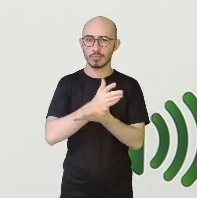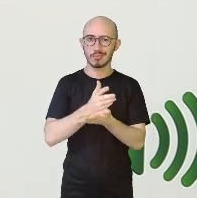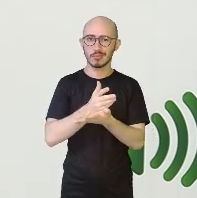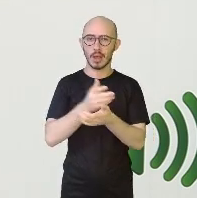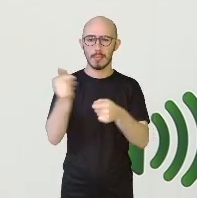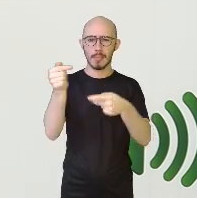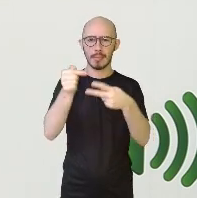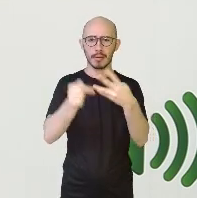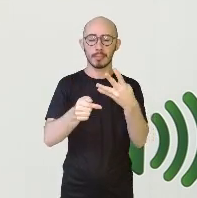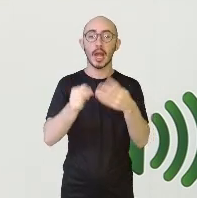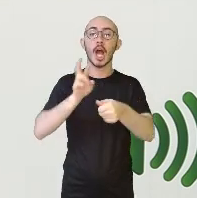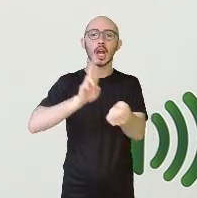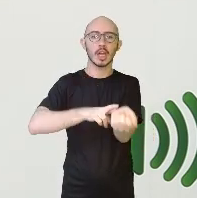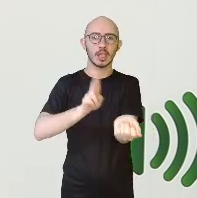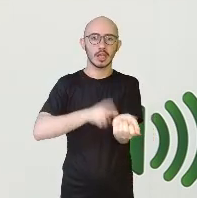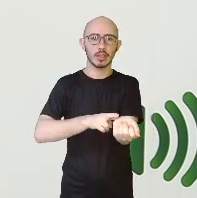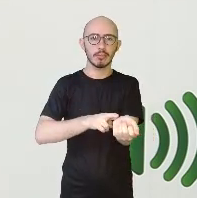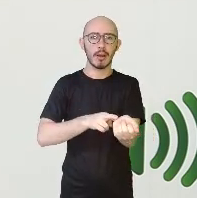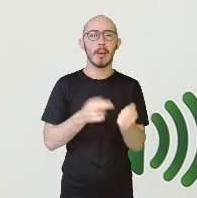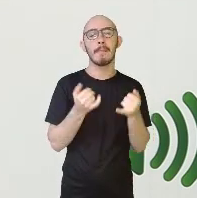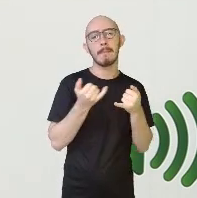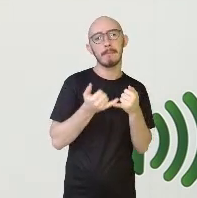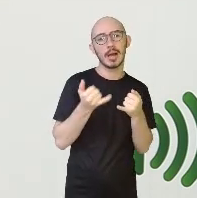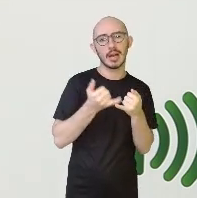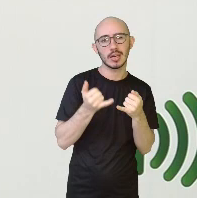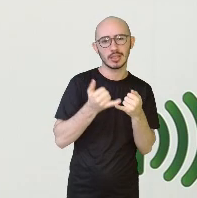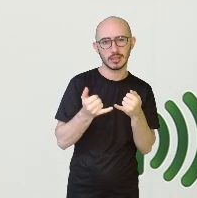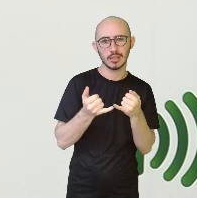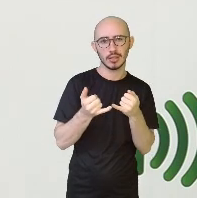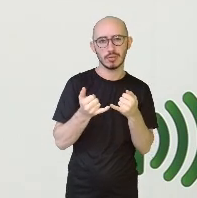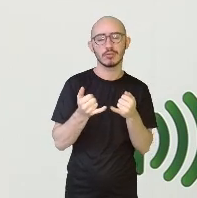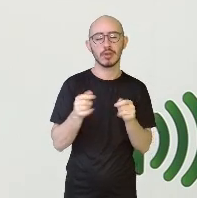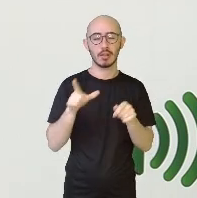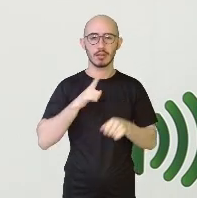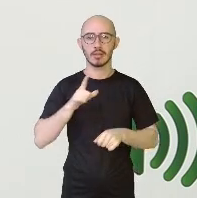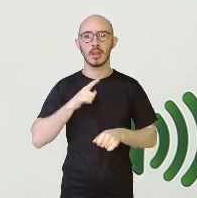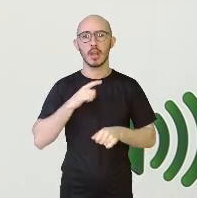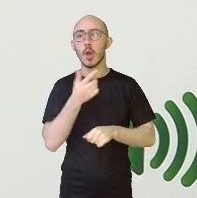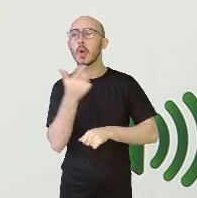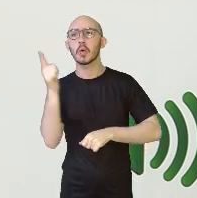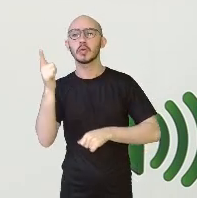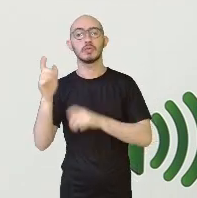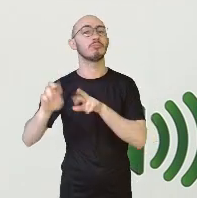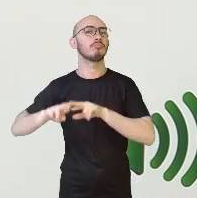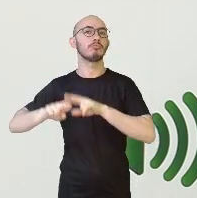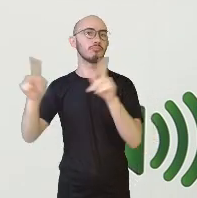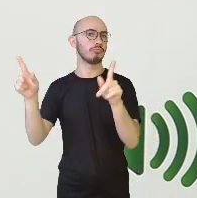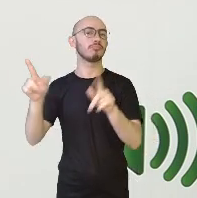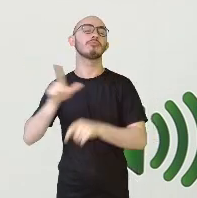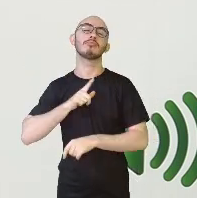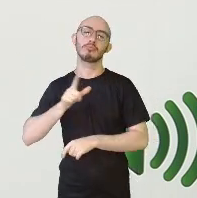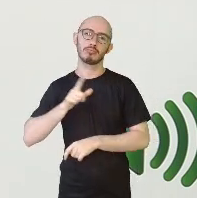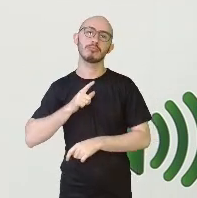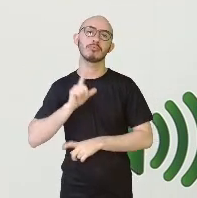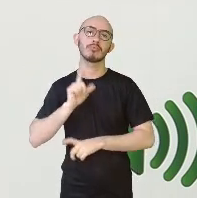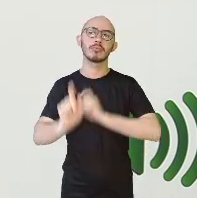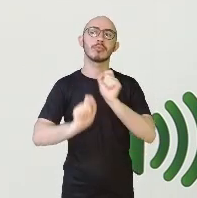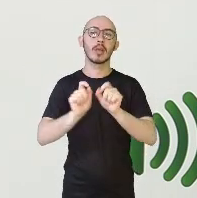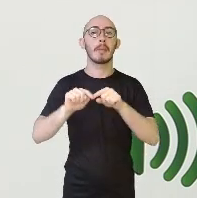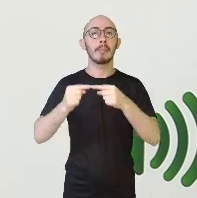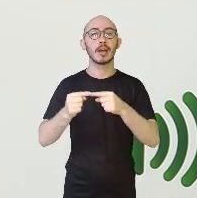que são mais próximos, que são mais semelhantes e outros que são mais distantes.